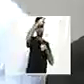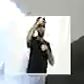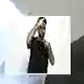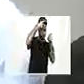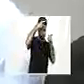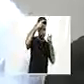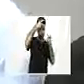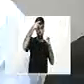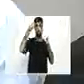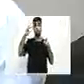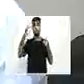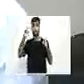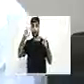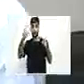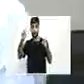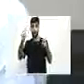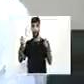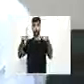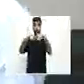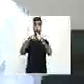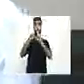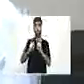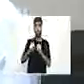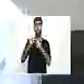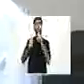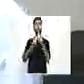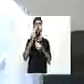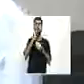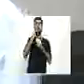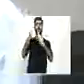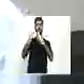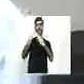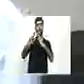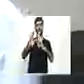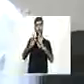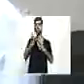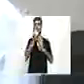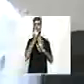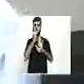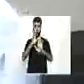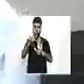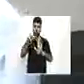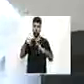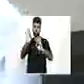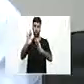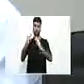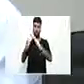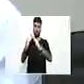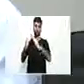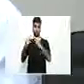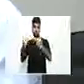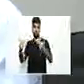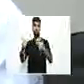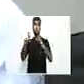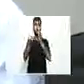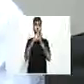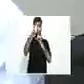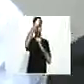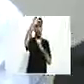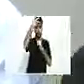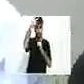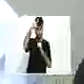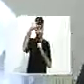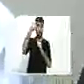convênio para que os imóveis perdão Imóveis isso mesmo da prefeitura que